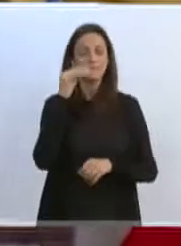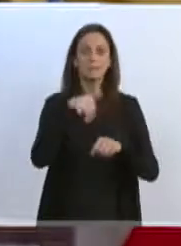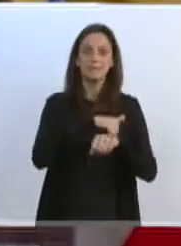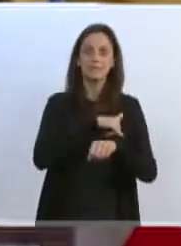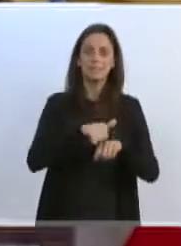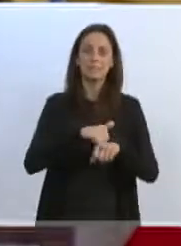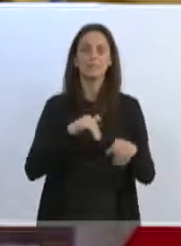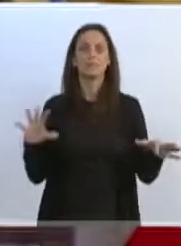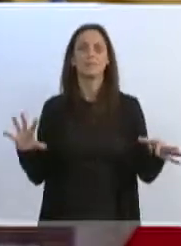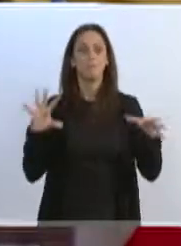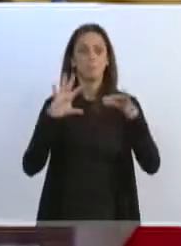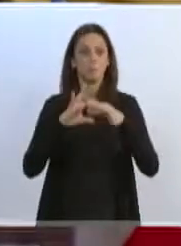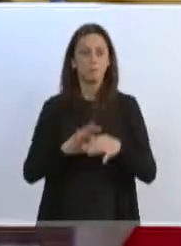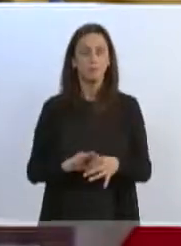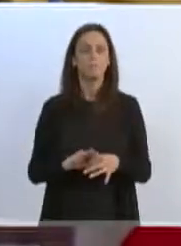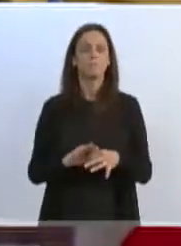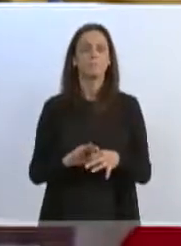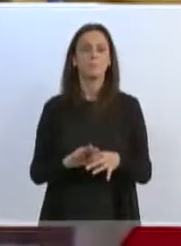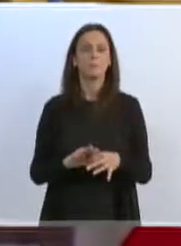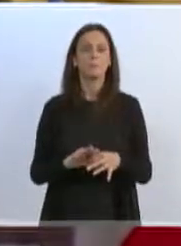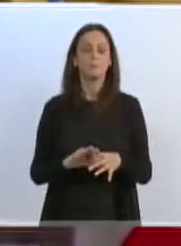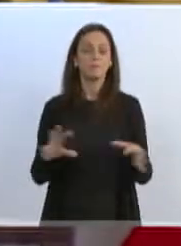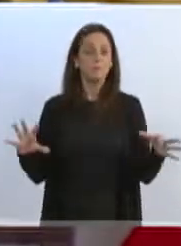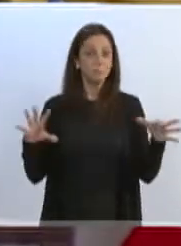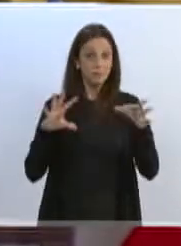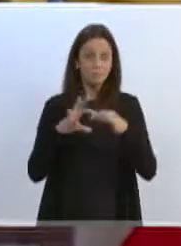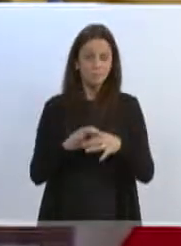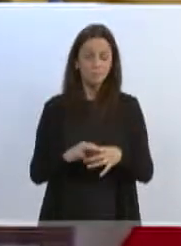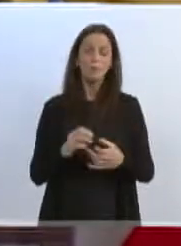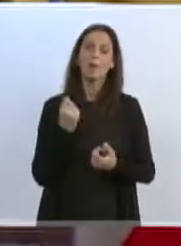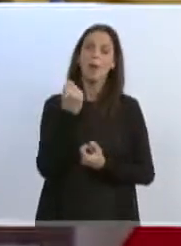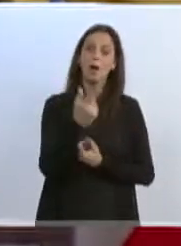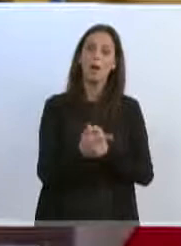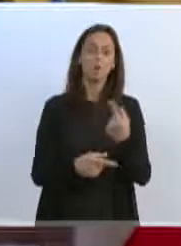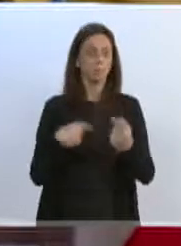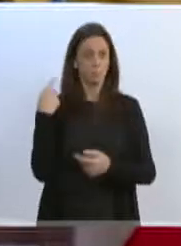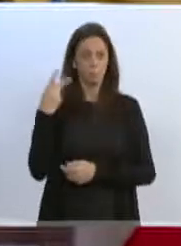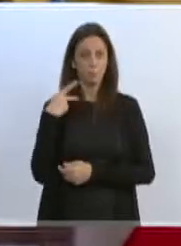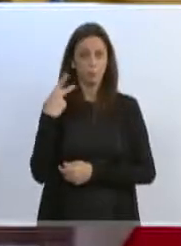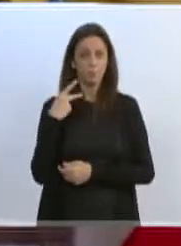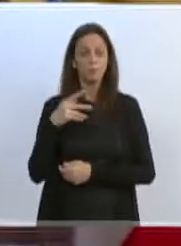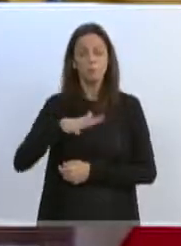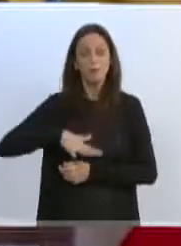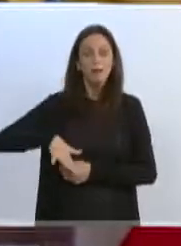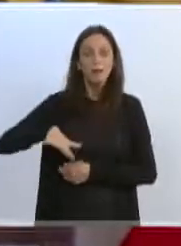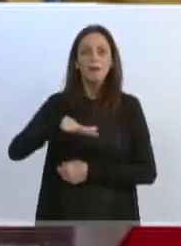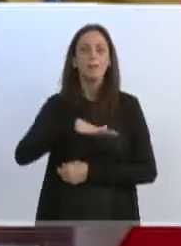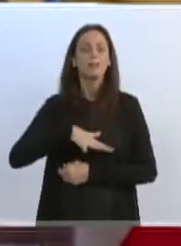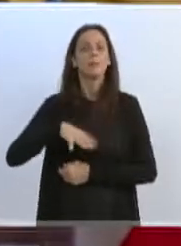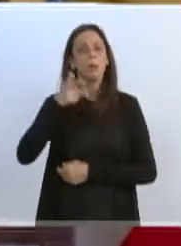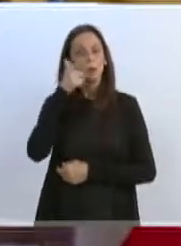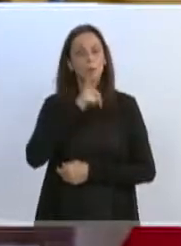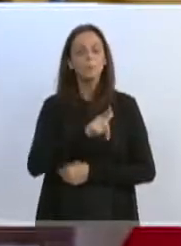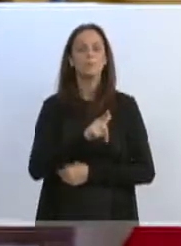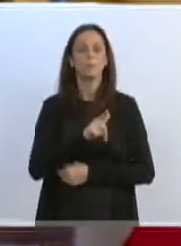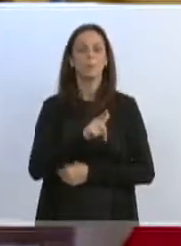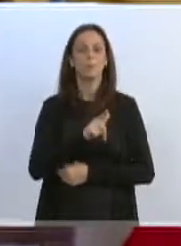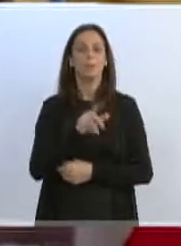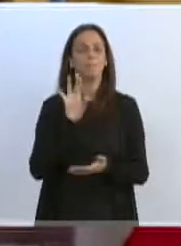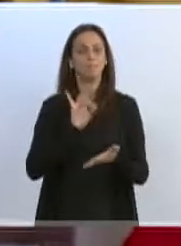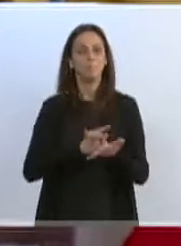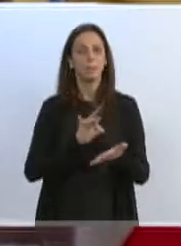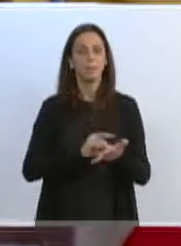parcerias buscando parcerias com alguns políticos da nossa região para instalarmos algumas faixas elevadas